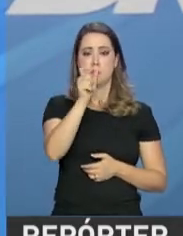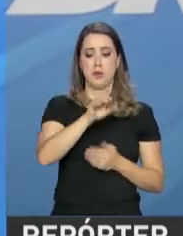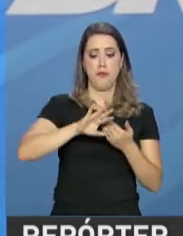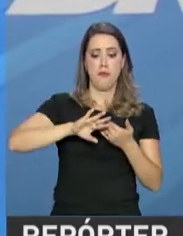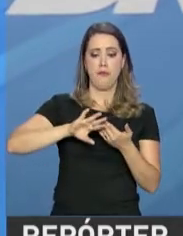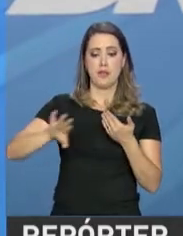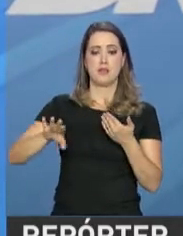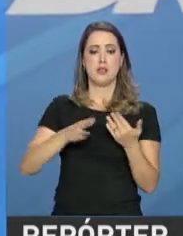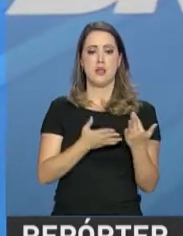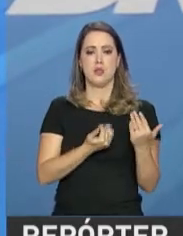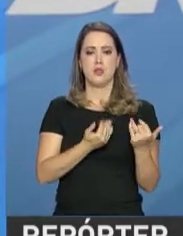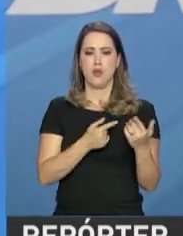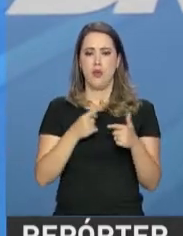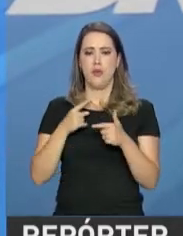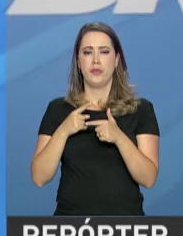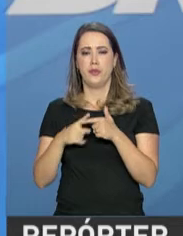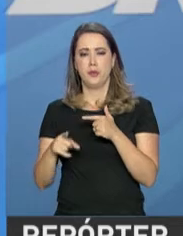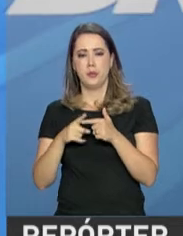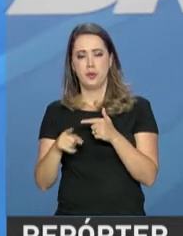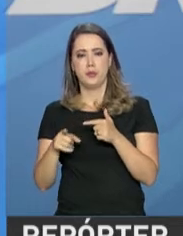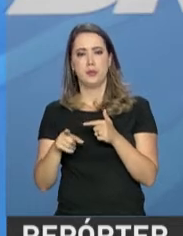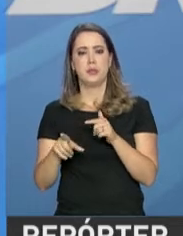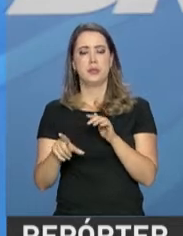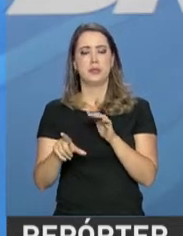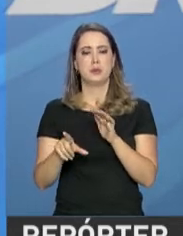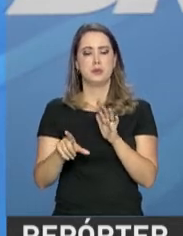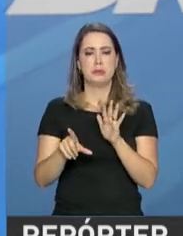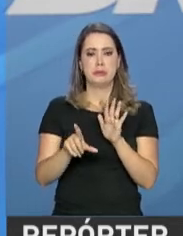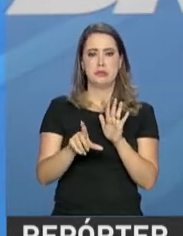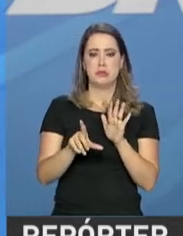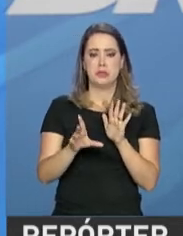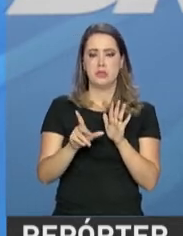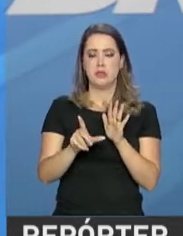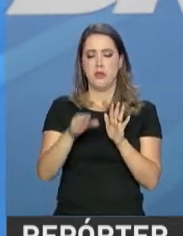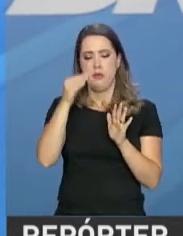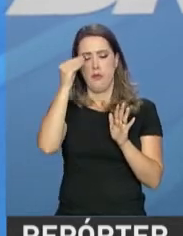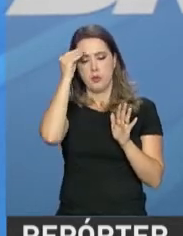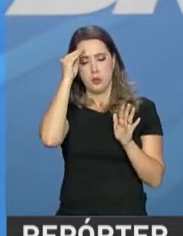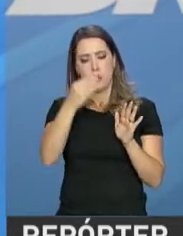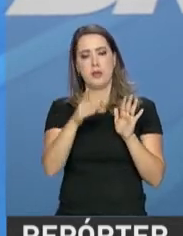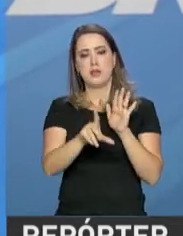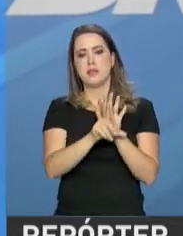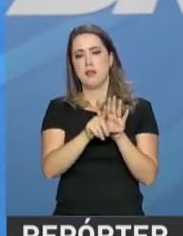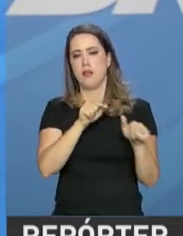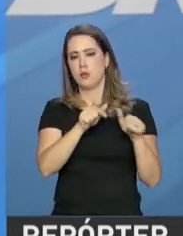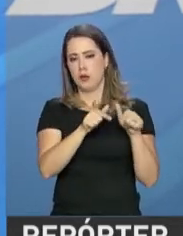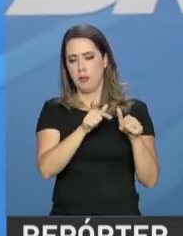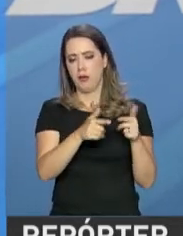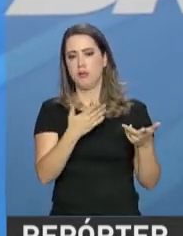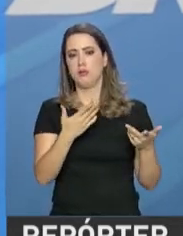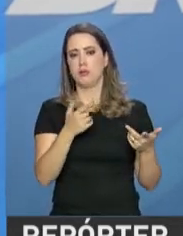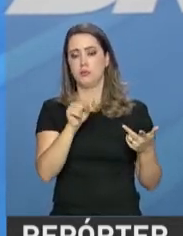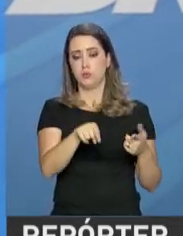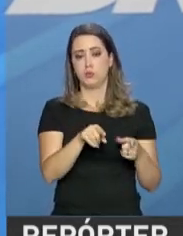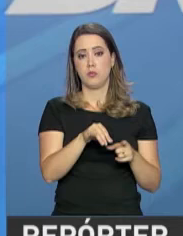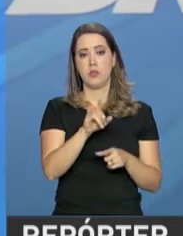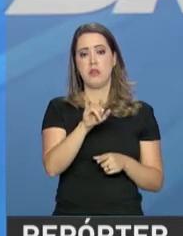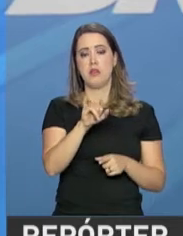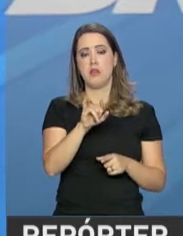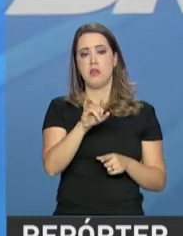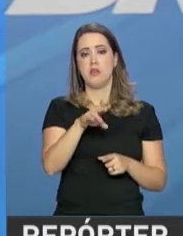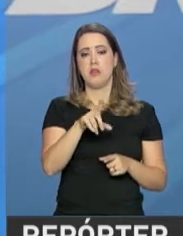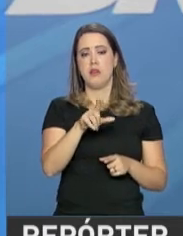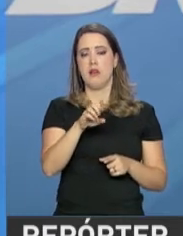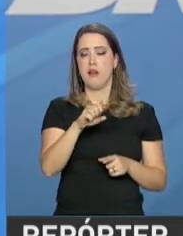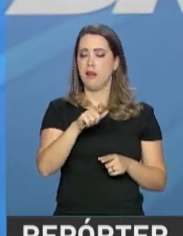para afastar jovens do mercado do trabalho ilegal. E mais que isso, vai caminhar no sentido positivo de impulsionar